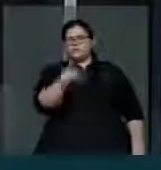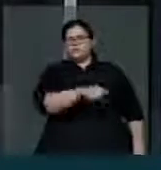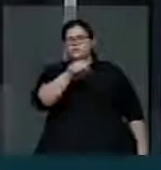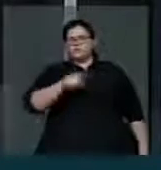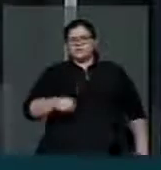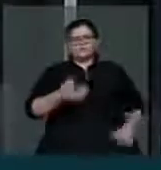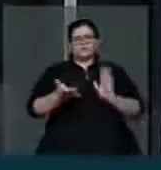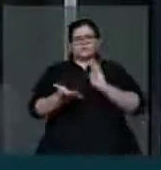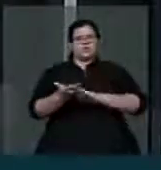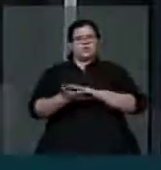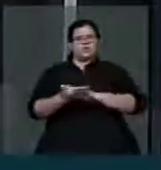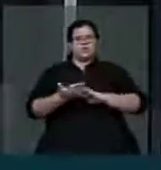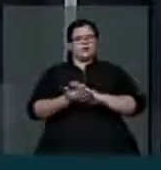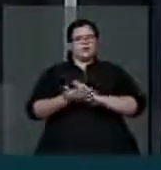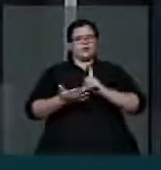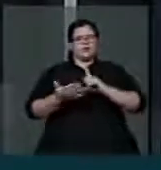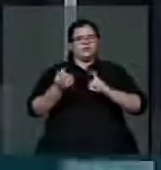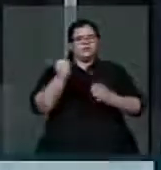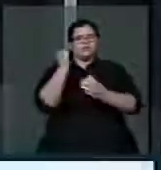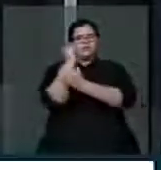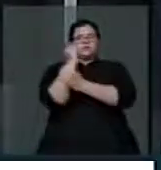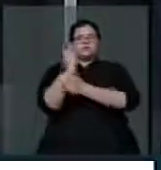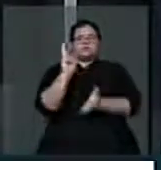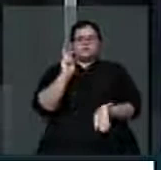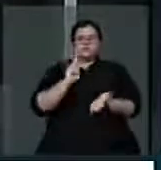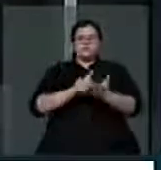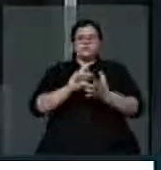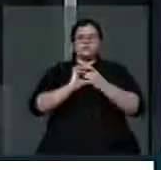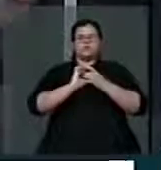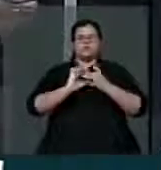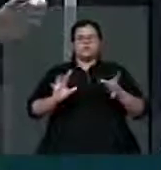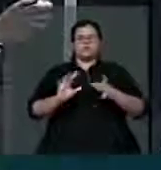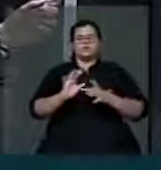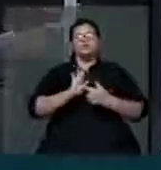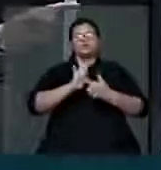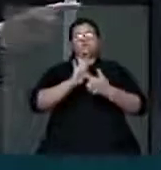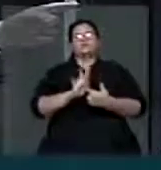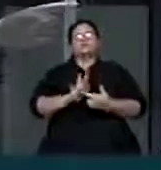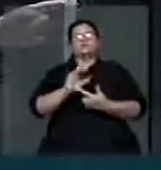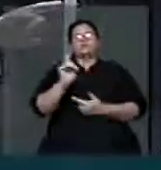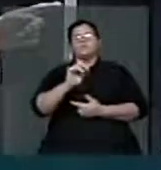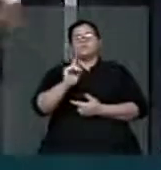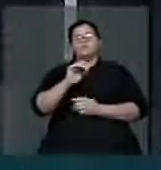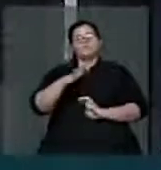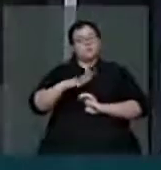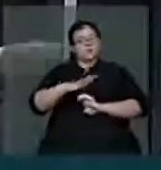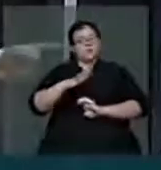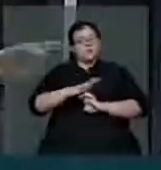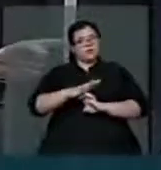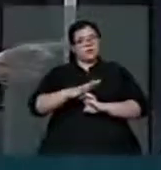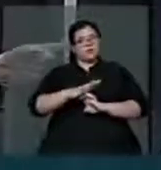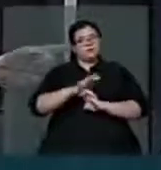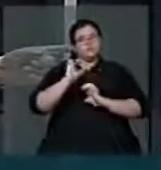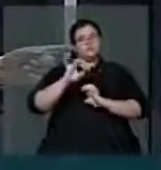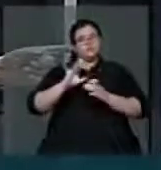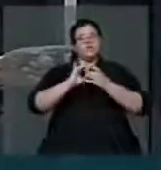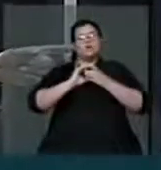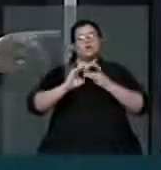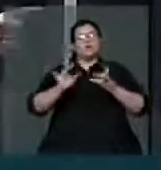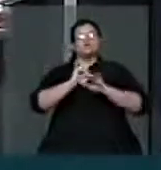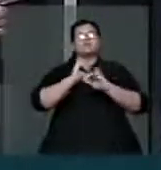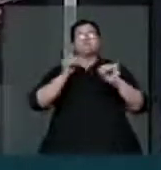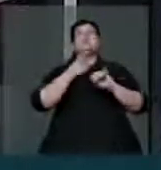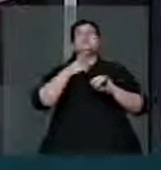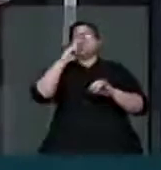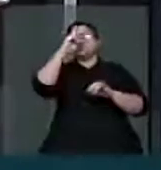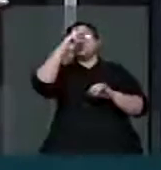assegura-se verdadeiramente a liberdade de expressão e não a liberdade de empresas, em nome